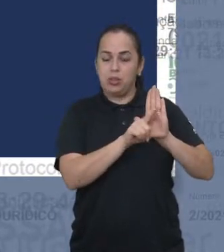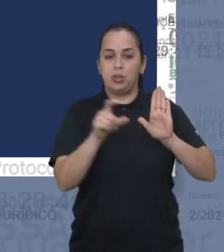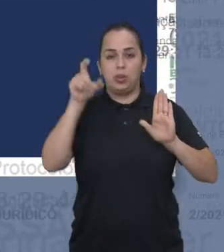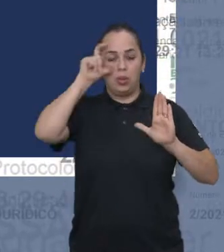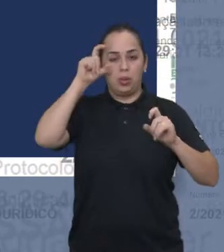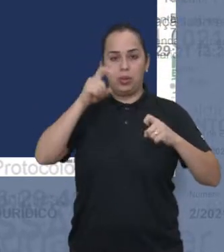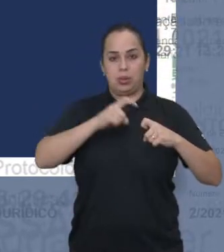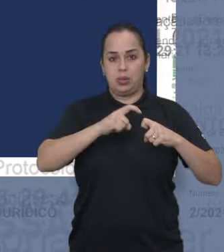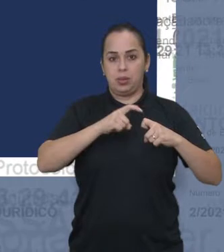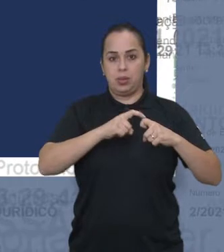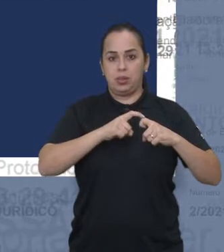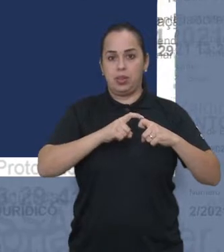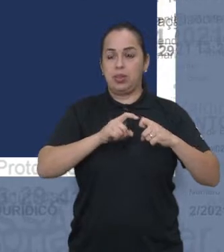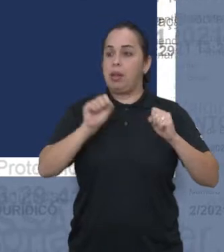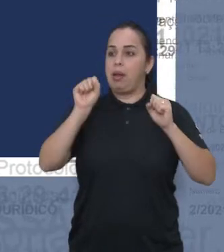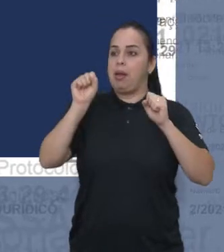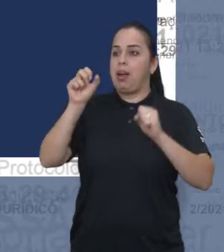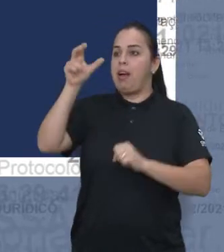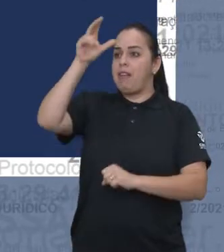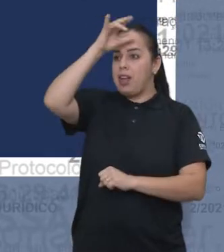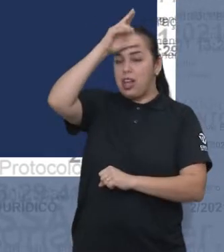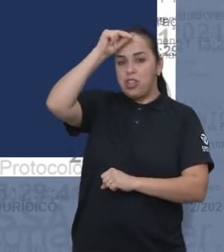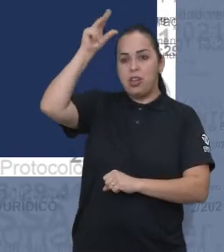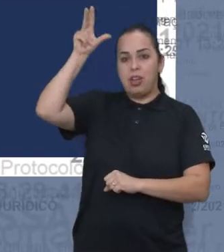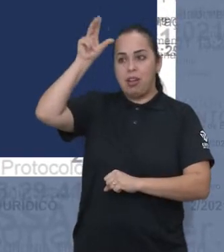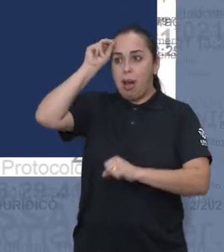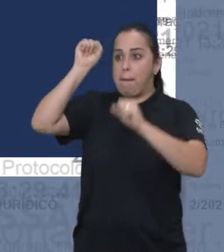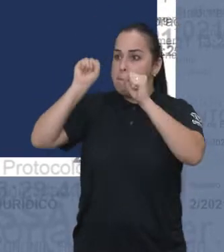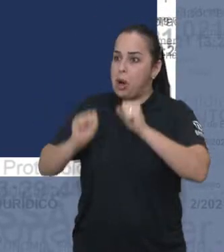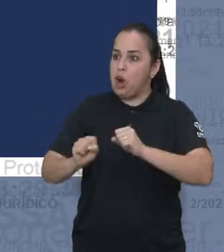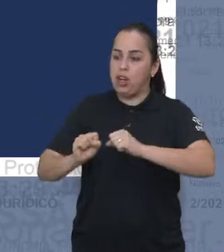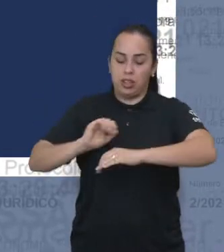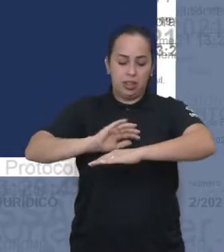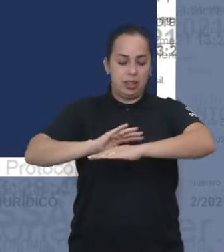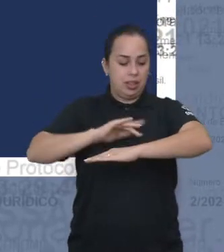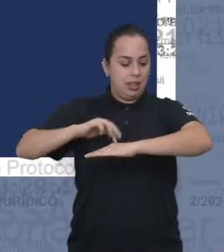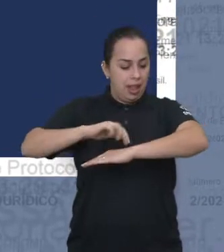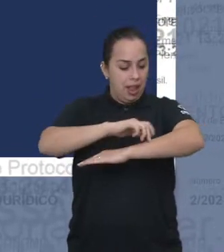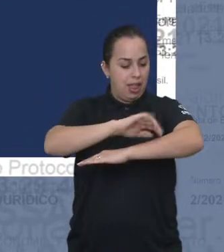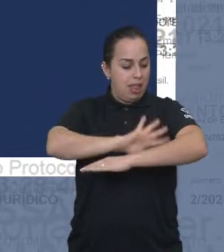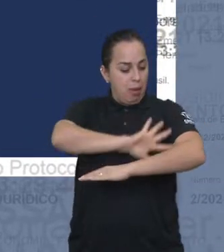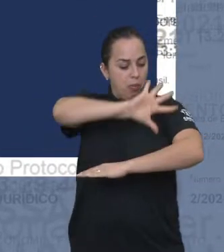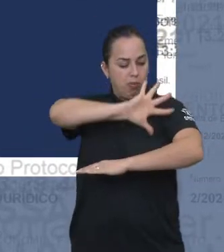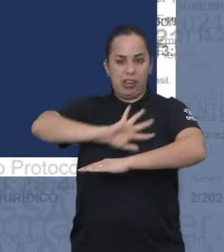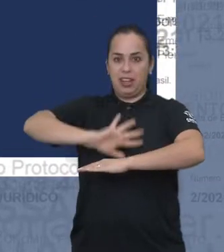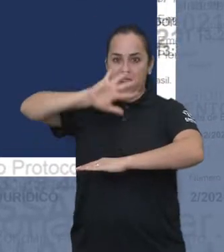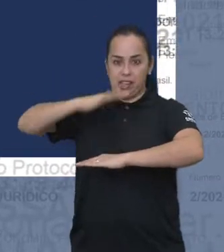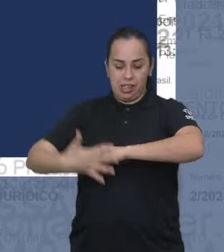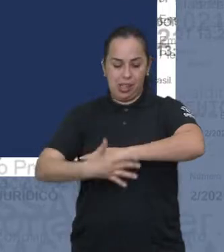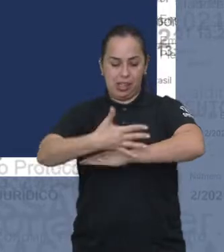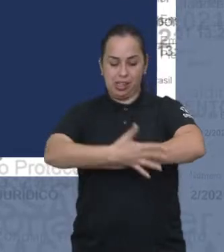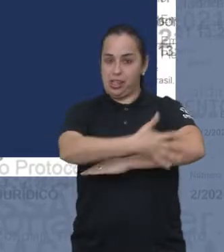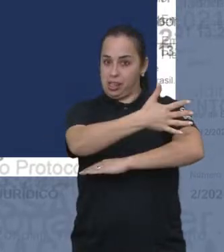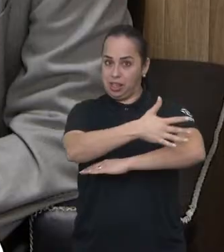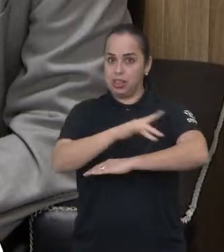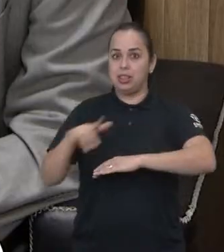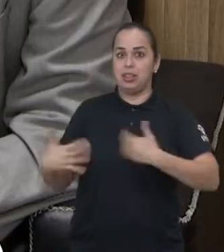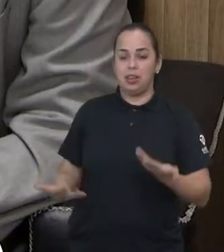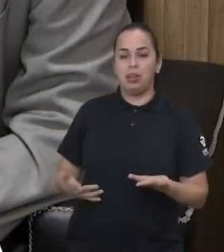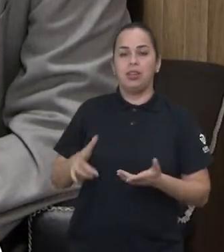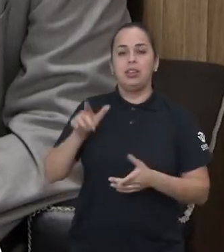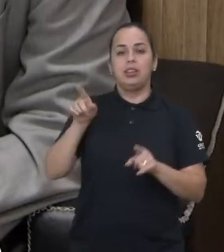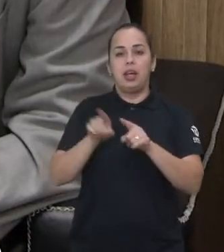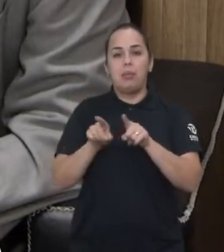lei do Vereador Doutor Elton que autoriza a prefeitura a colocar grades de proteção nas passarelas e viadutos a cidade